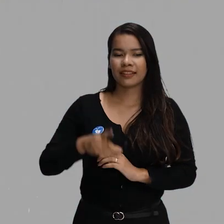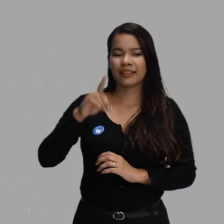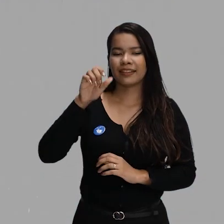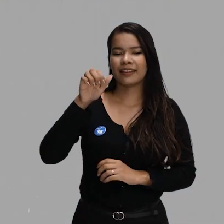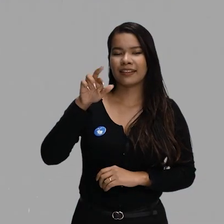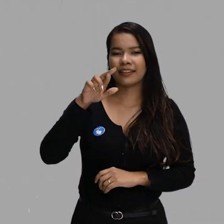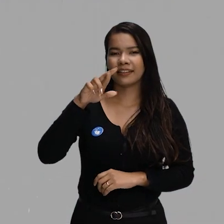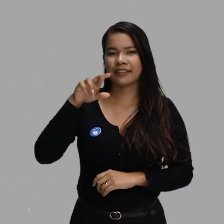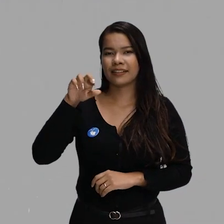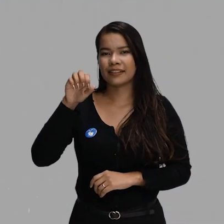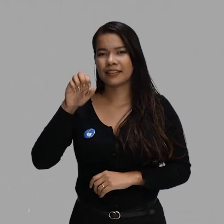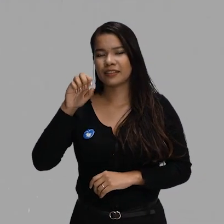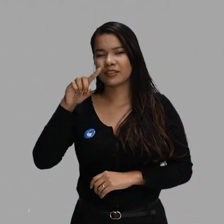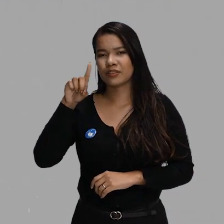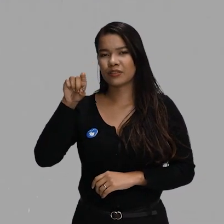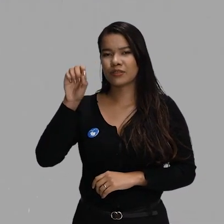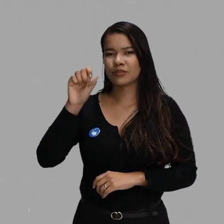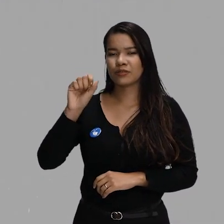derre-sol,